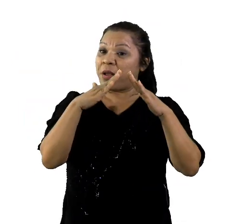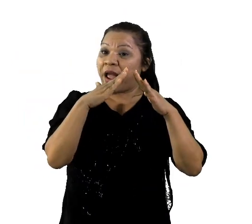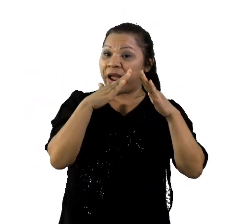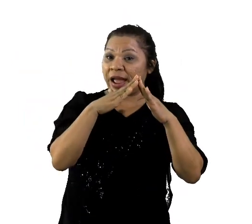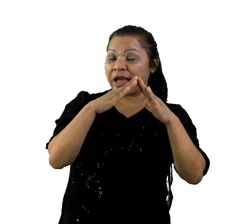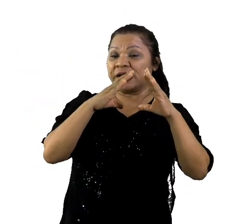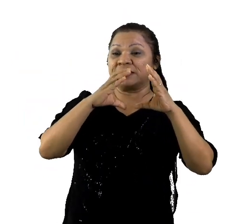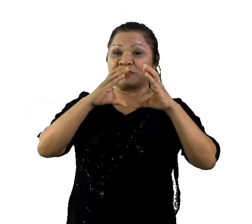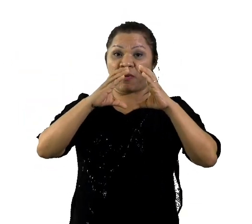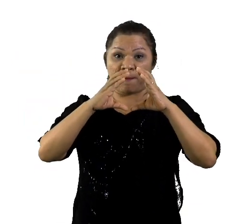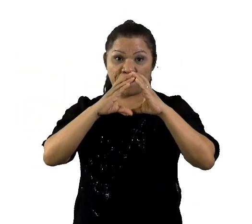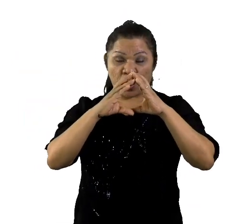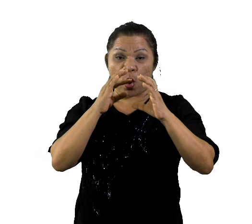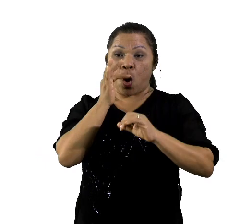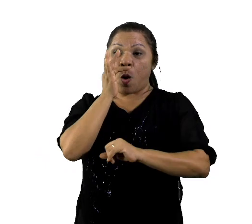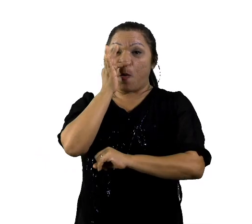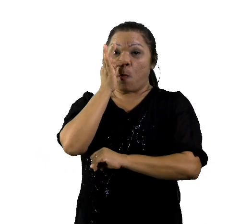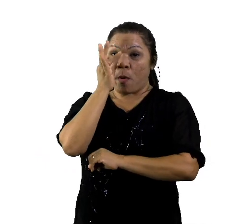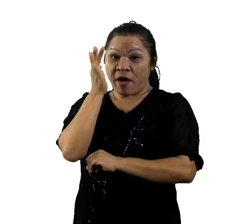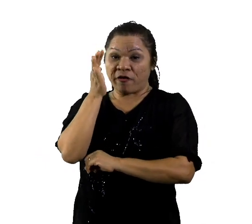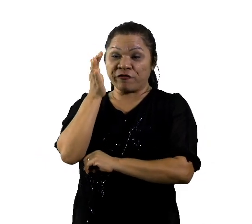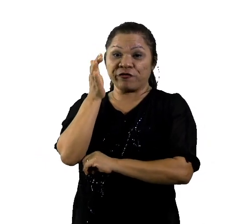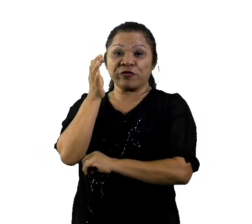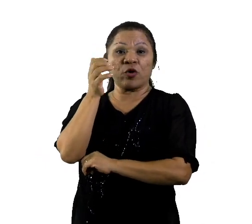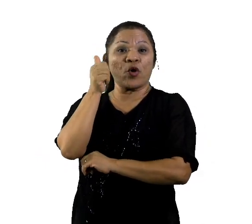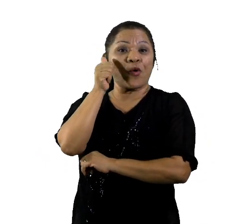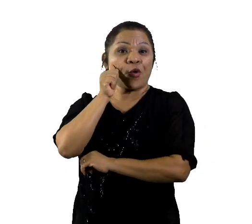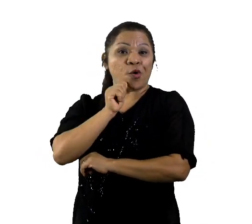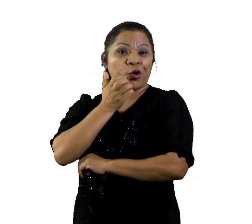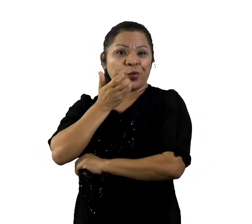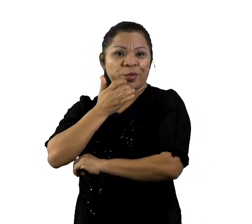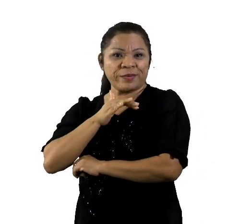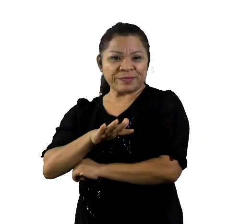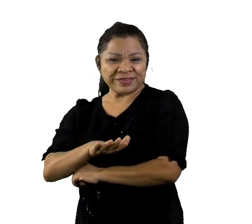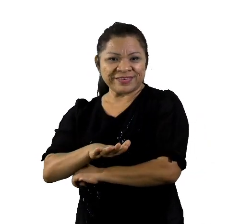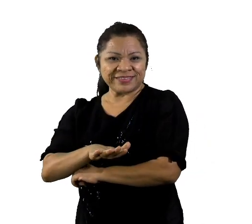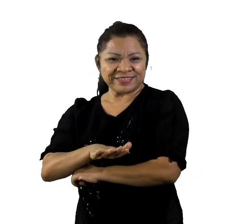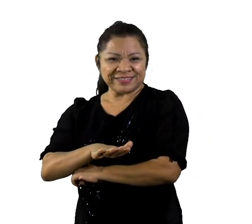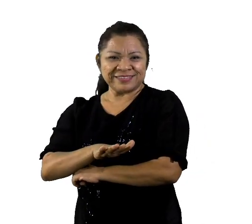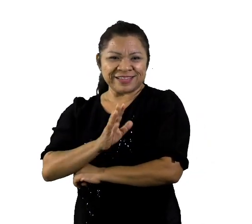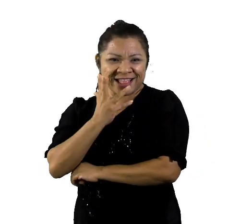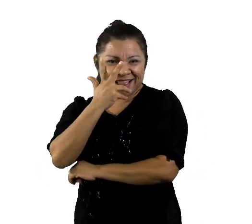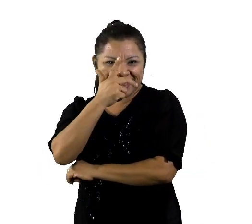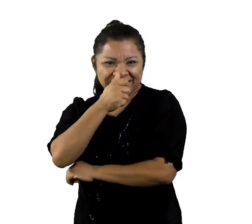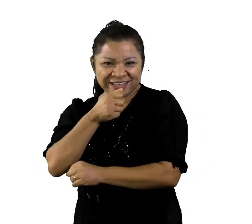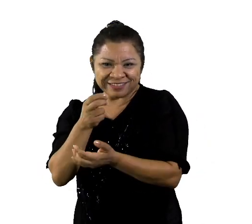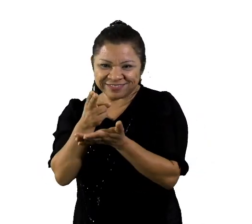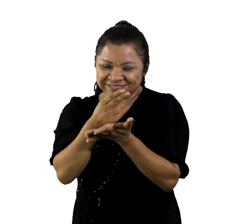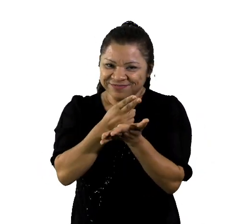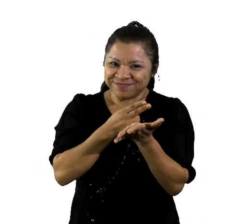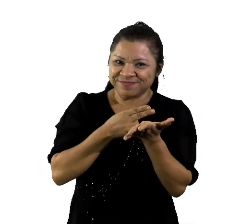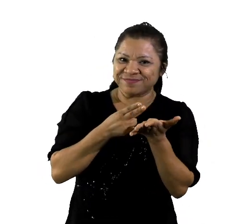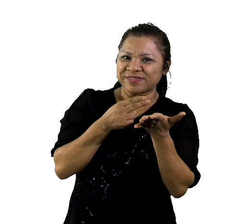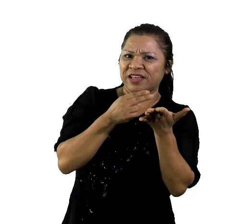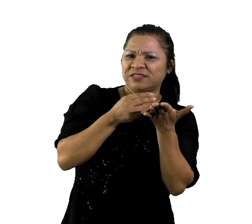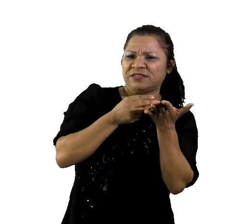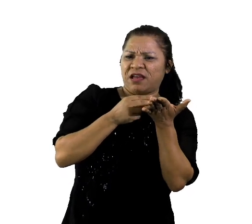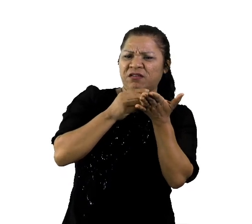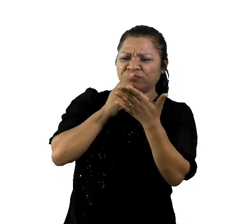uma flor e uma menina. Que lindo desenho, né? Vocês identificarem que parte cada um